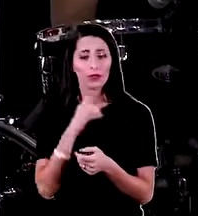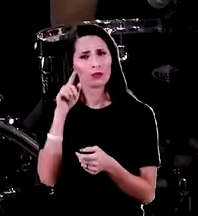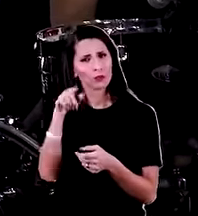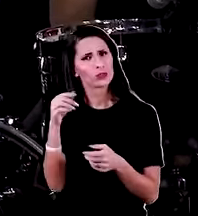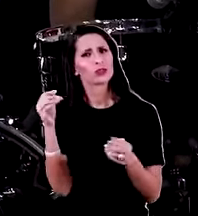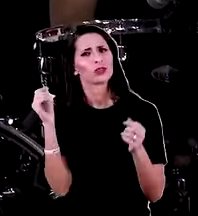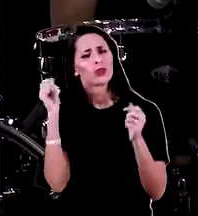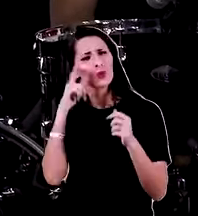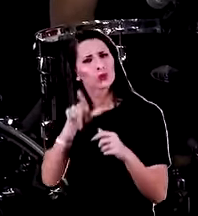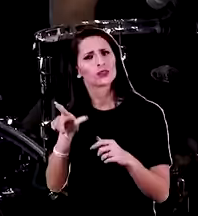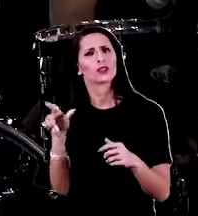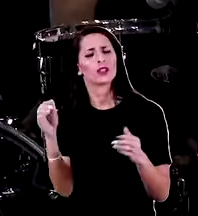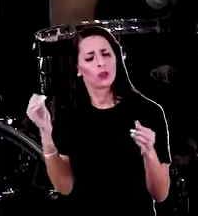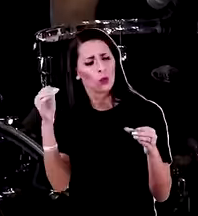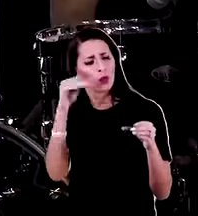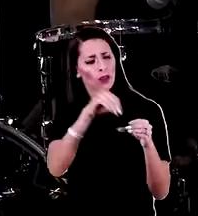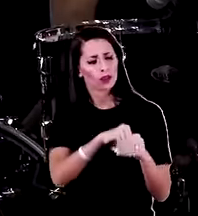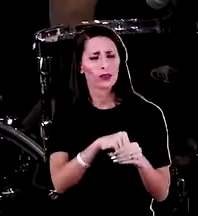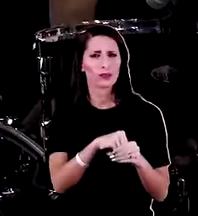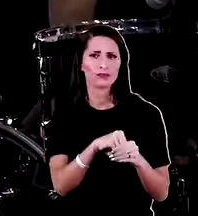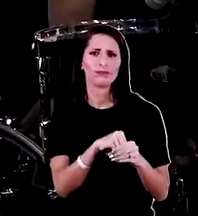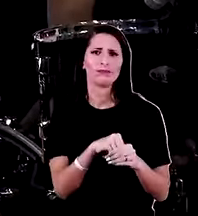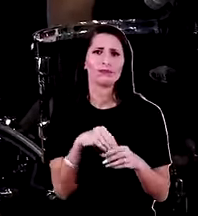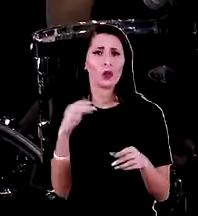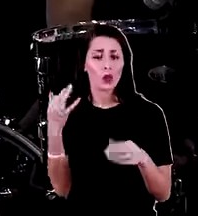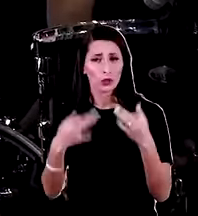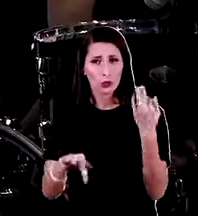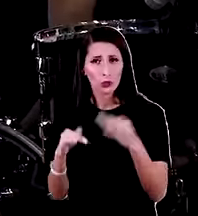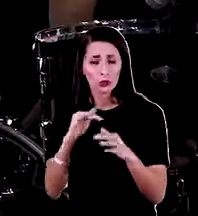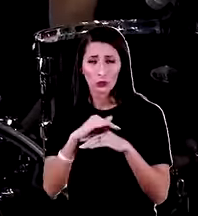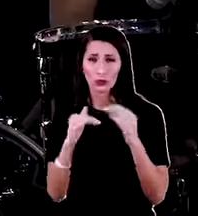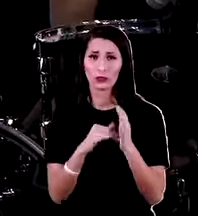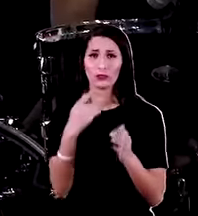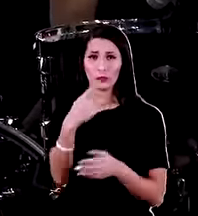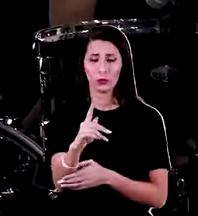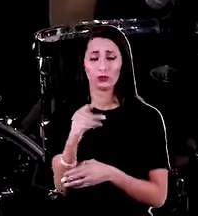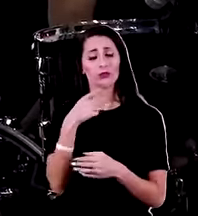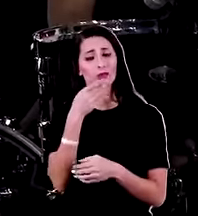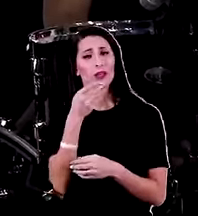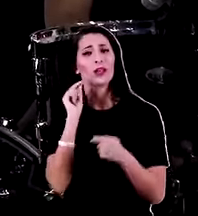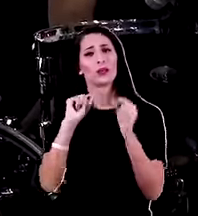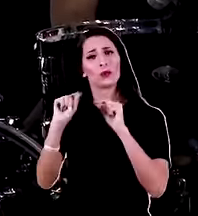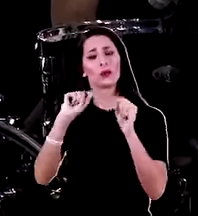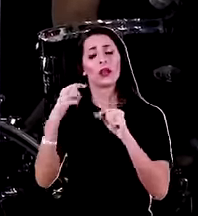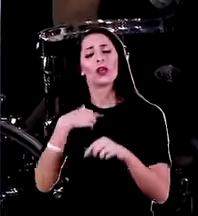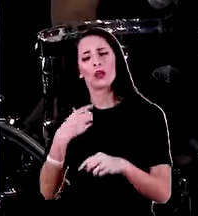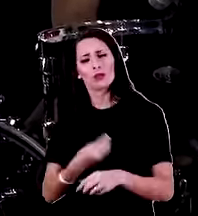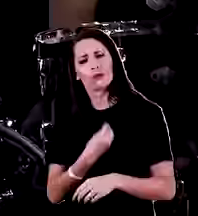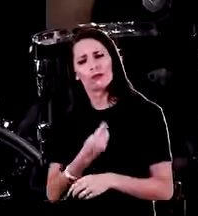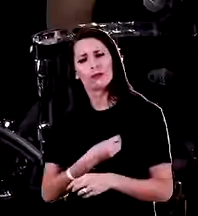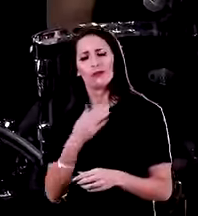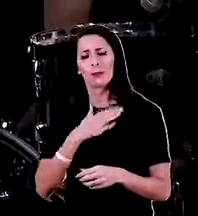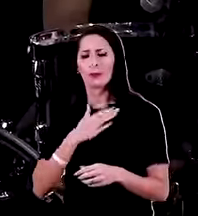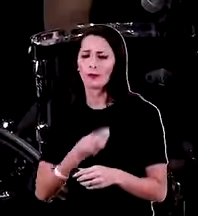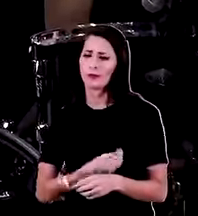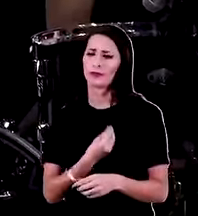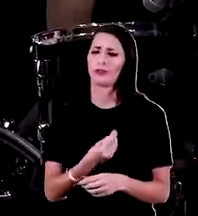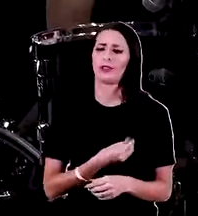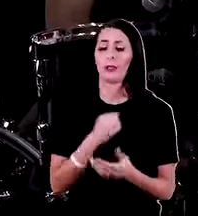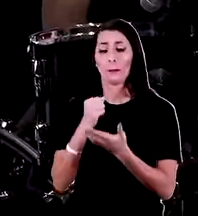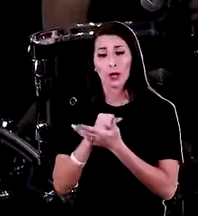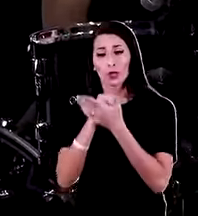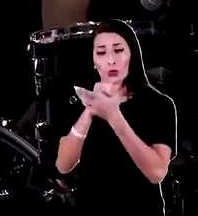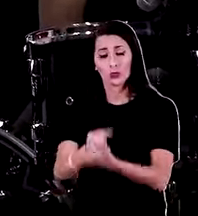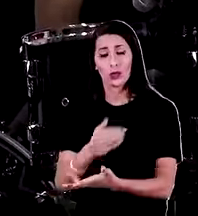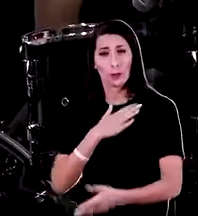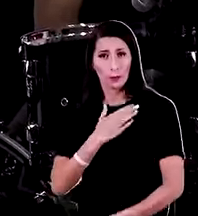como Ruth, ter o altruísmo daquela mulher de dizer assim: eu vou viver minha vida para ajudar minha amiga Noemi, até